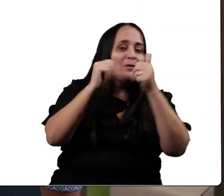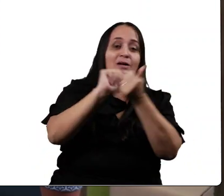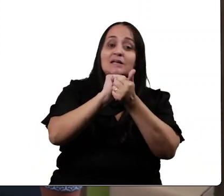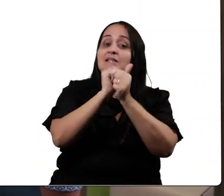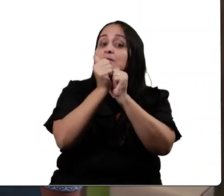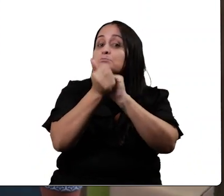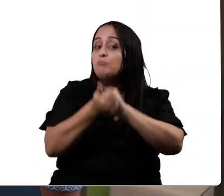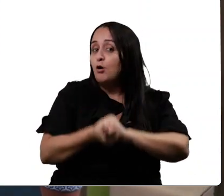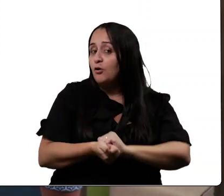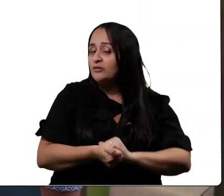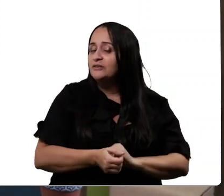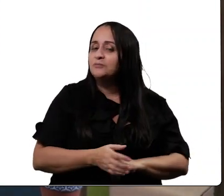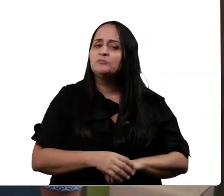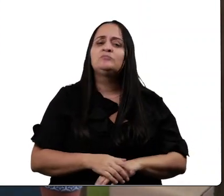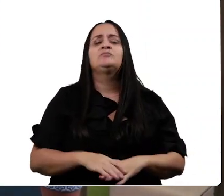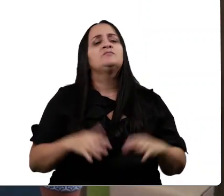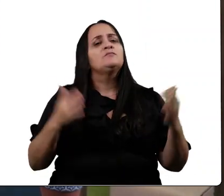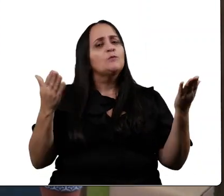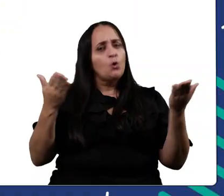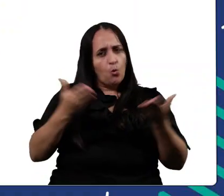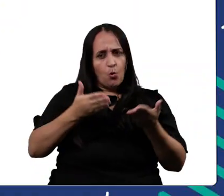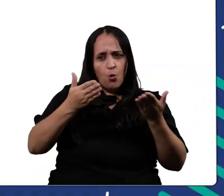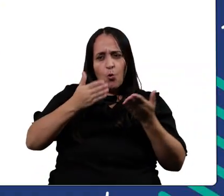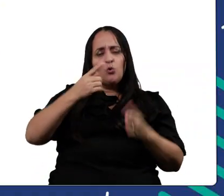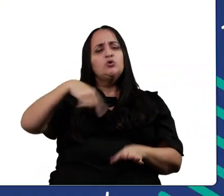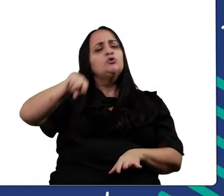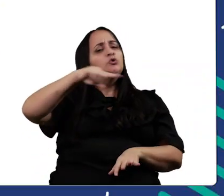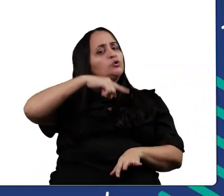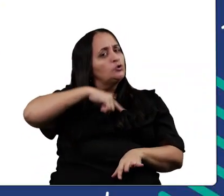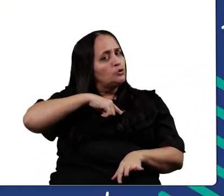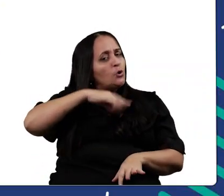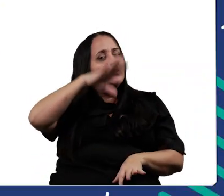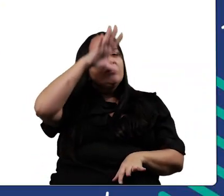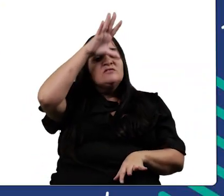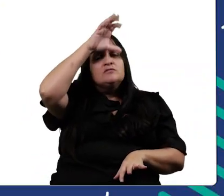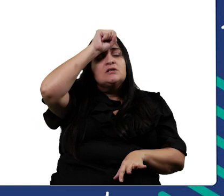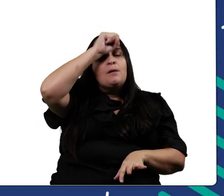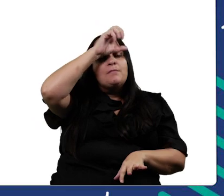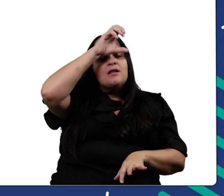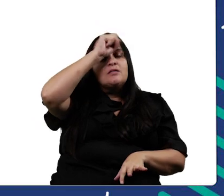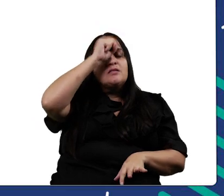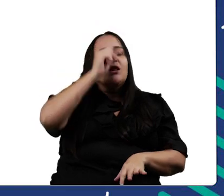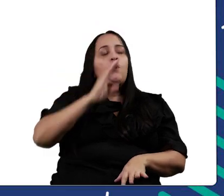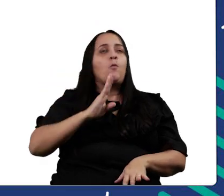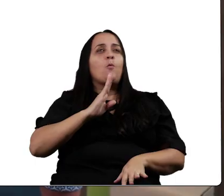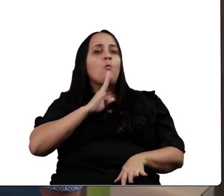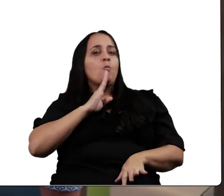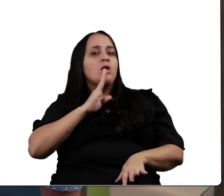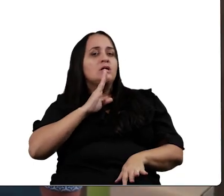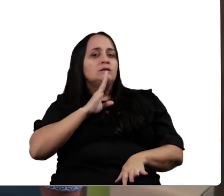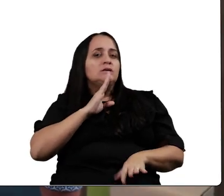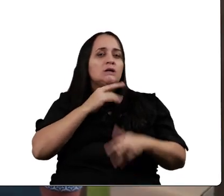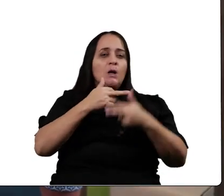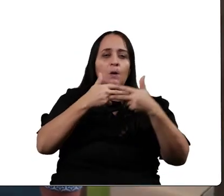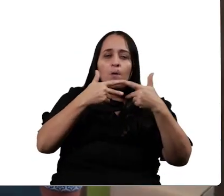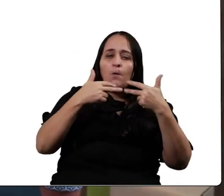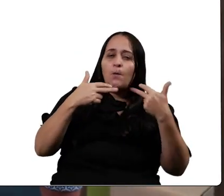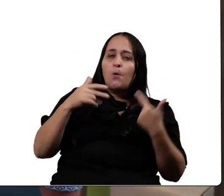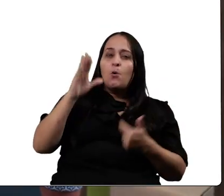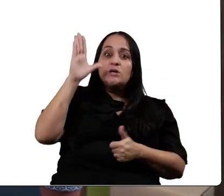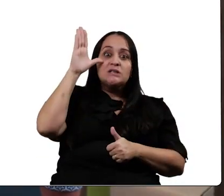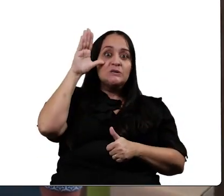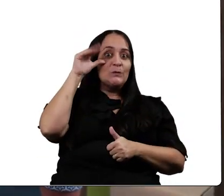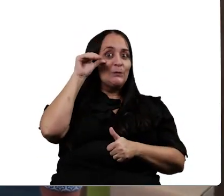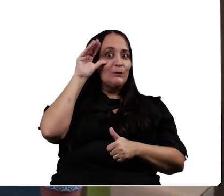vamos conhecer algumas curiosidades sobre o esporte. Só que essa